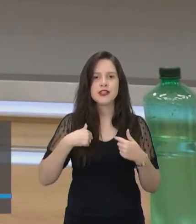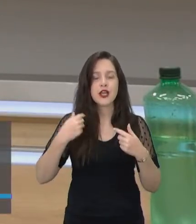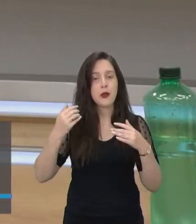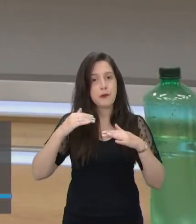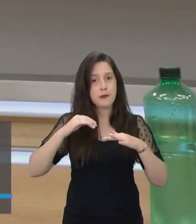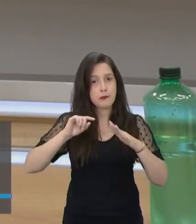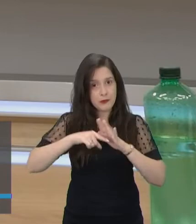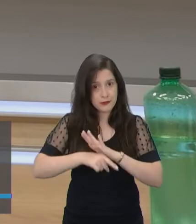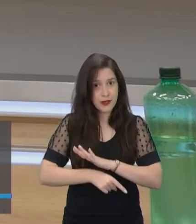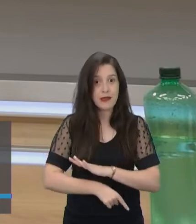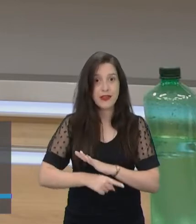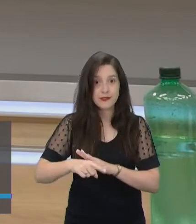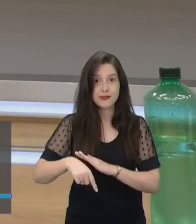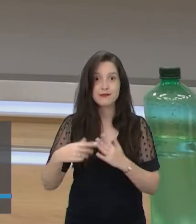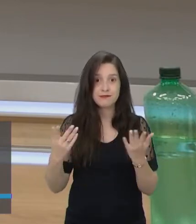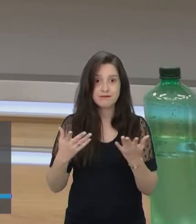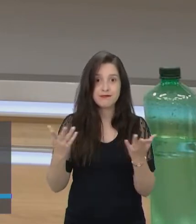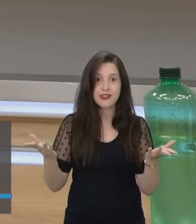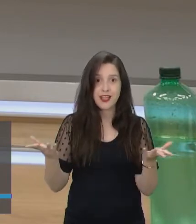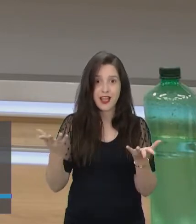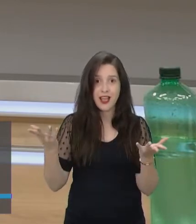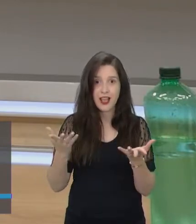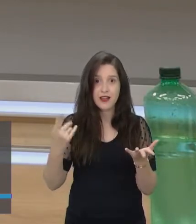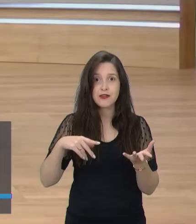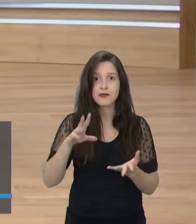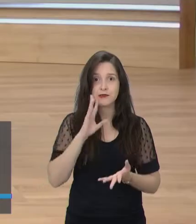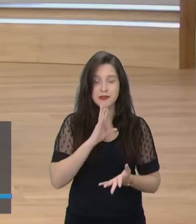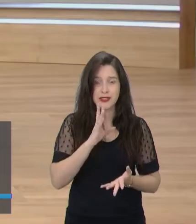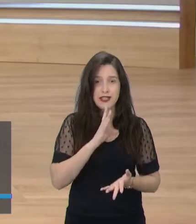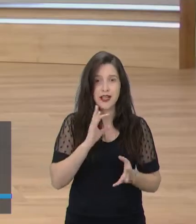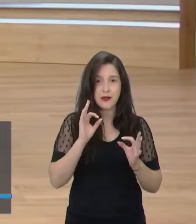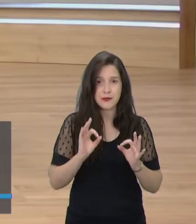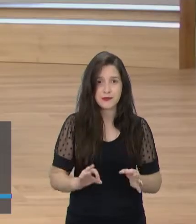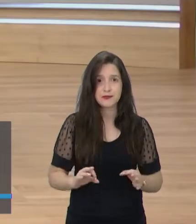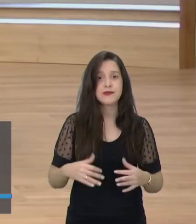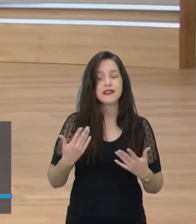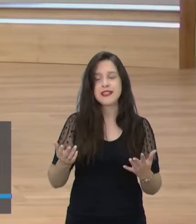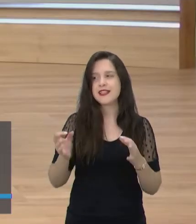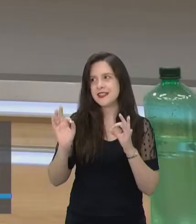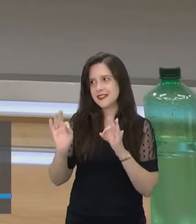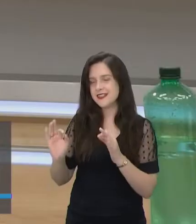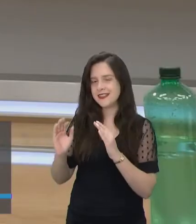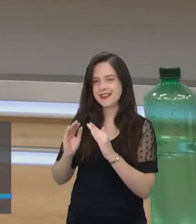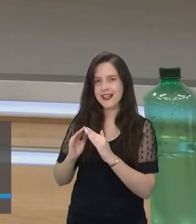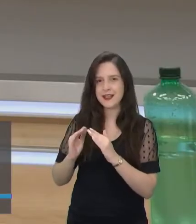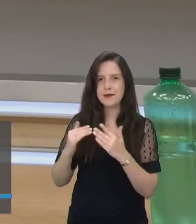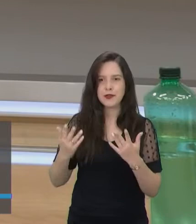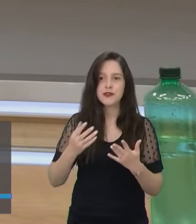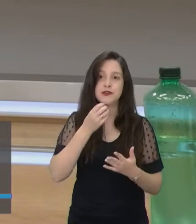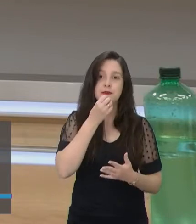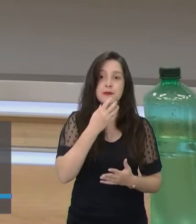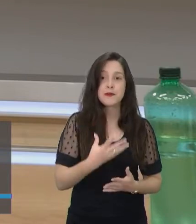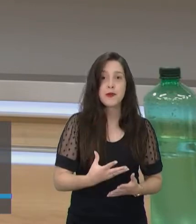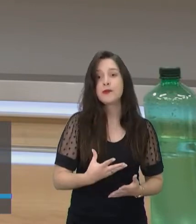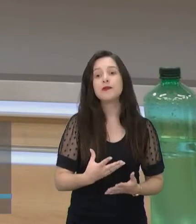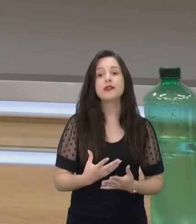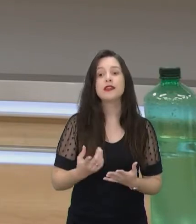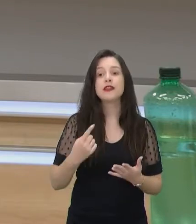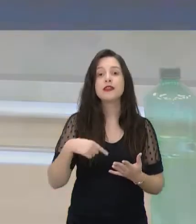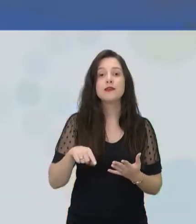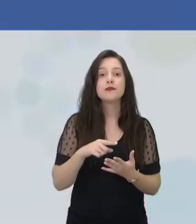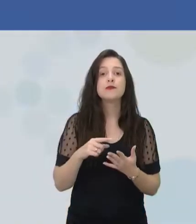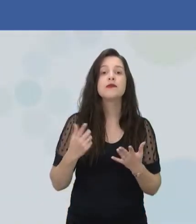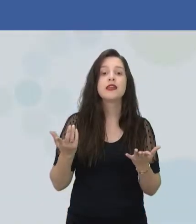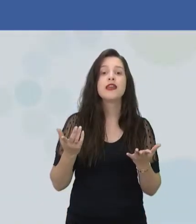aprofundamento, desenvolver o tema, que agora a gente já introduziu legal, né, Fabi? Exatamente. Bom, sempre relembrando, o nosso aprofundamento é